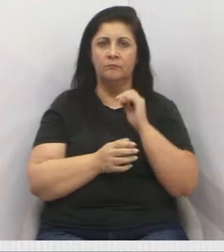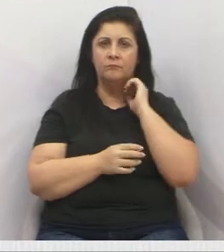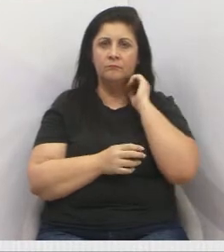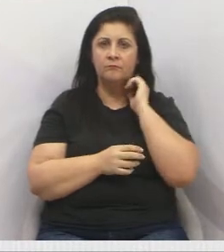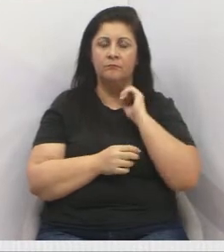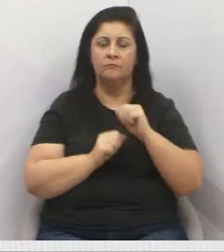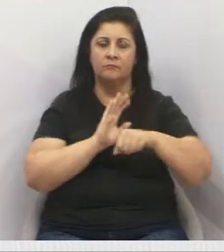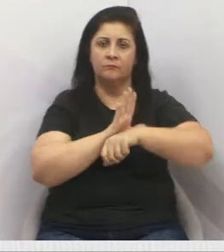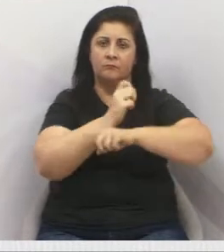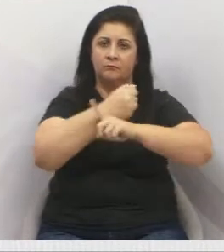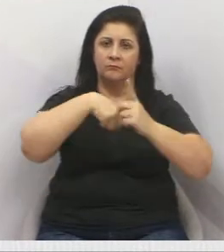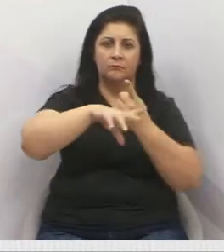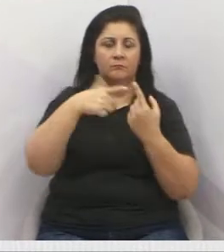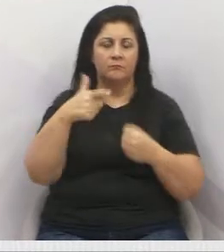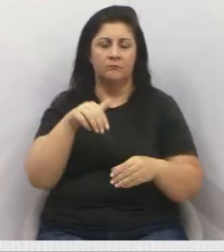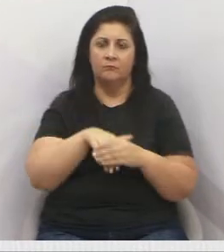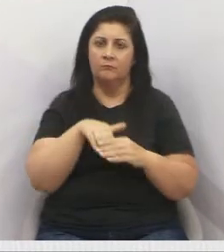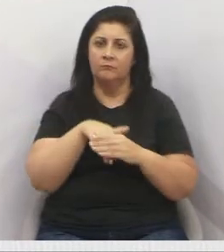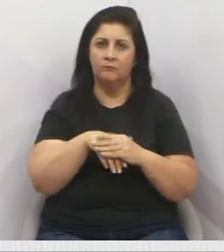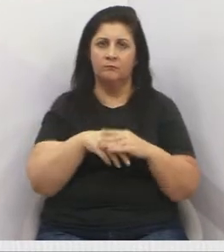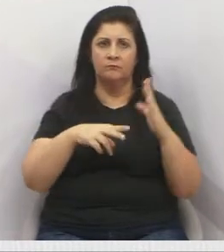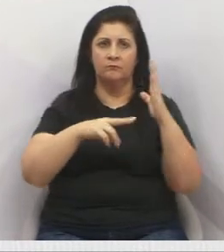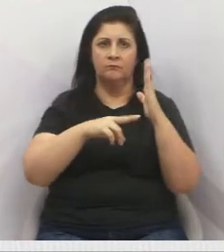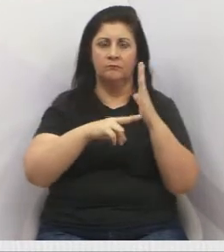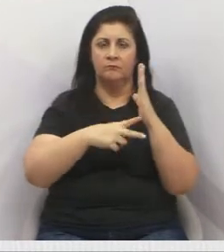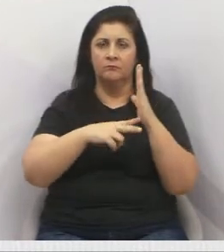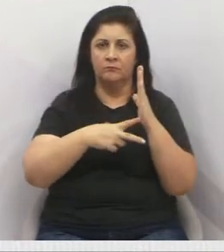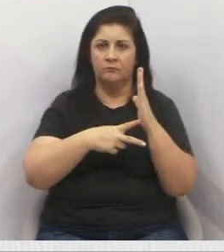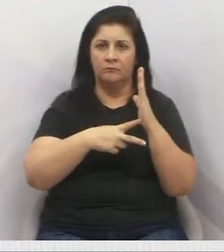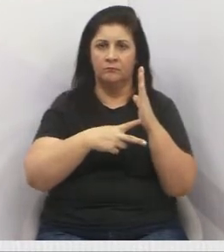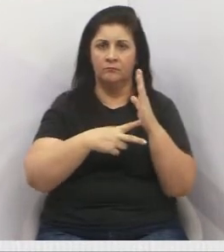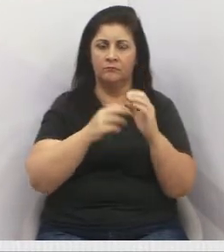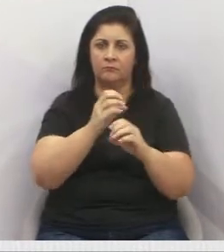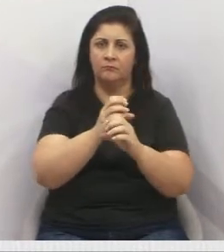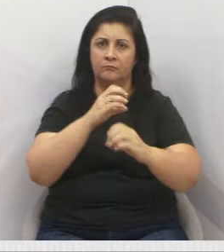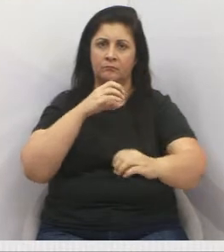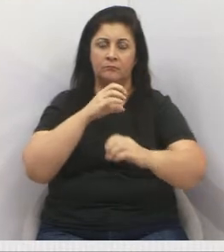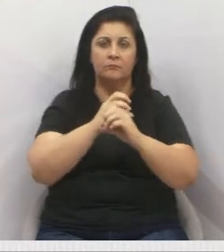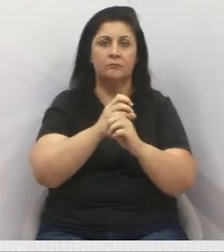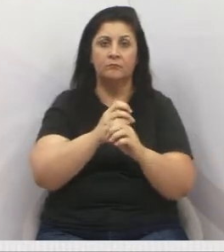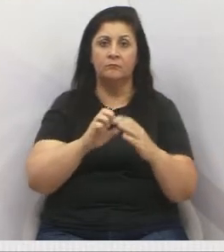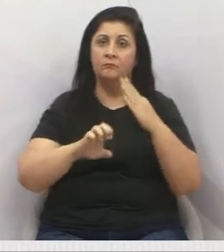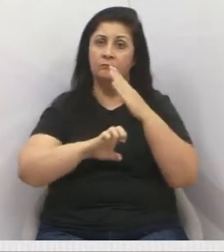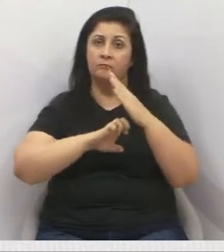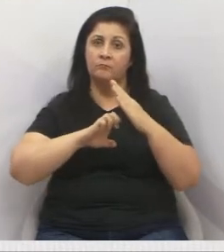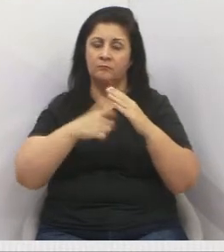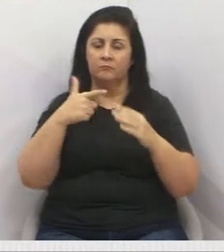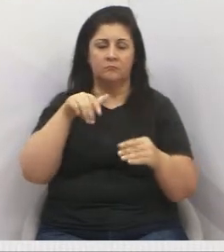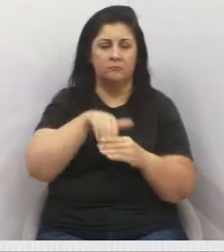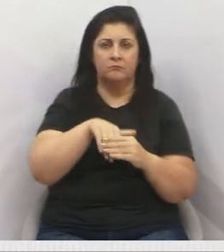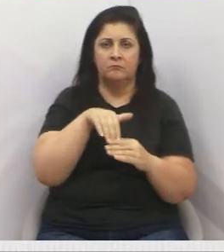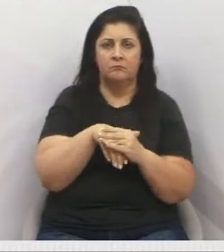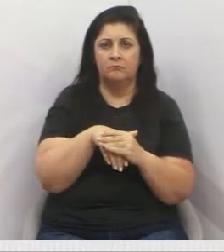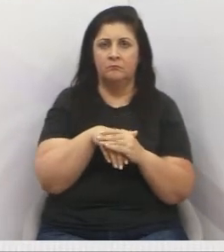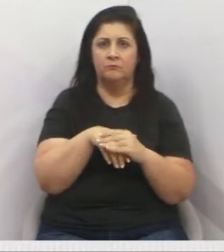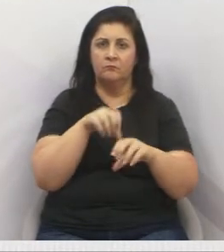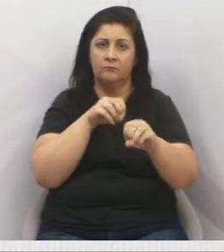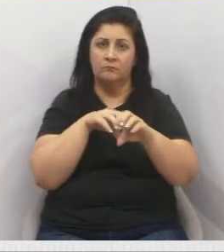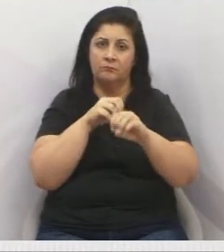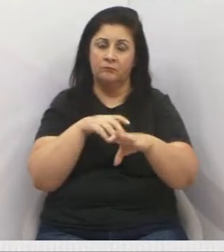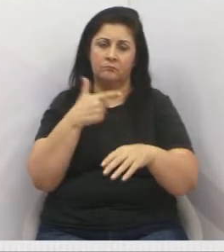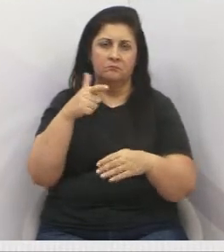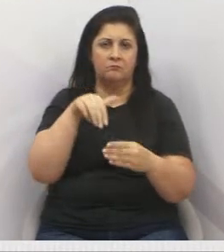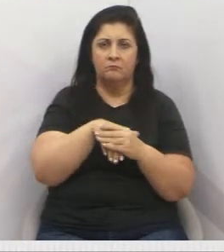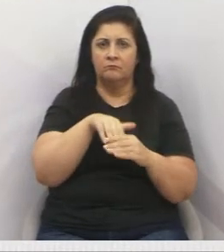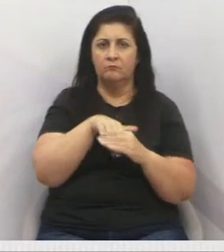Movimentos populares em branco, entidade de classe sindical e Sindicato dos Engenheiros, empresas ou entidades profissionais em branco, entidades acadêmicas de pesquisa